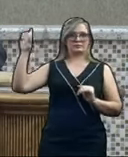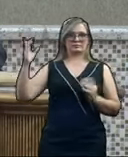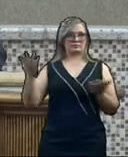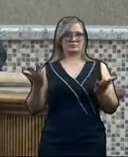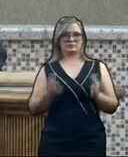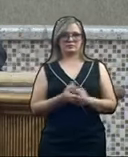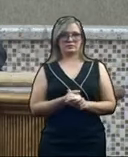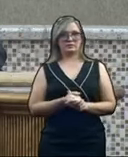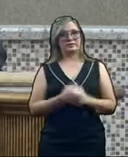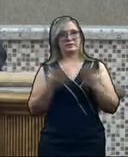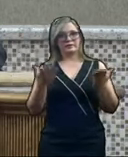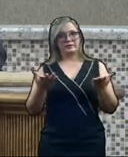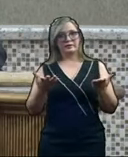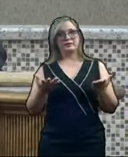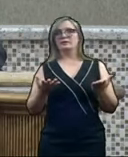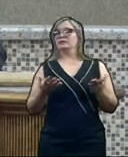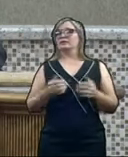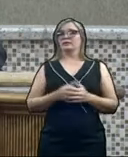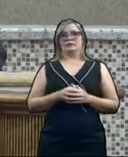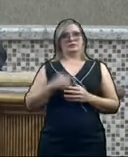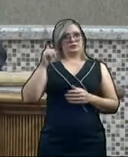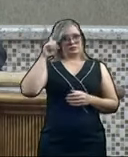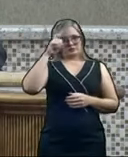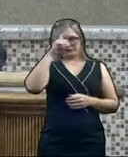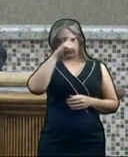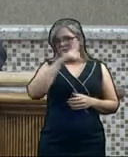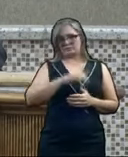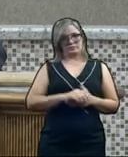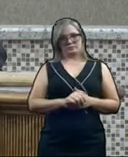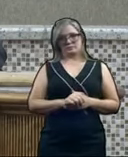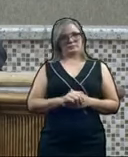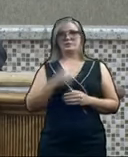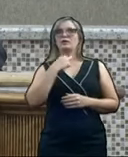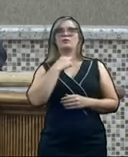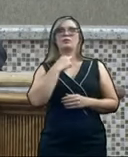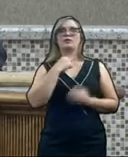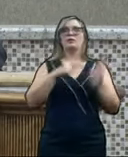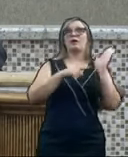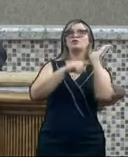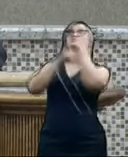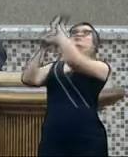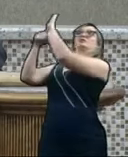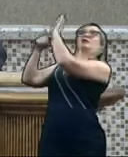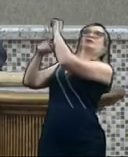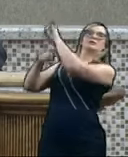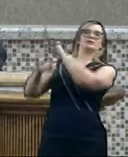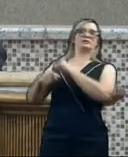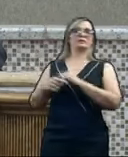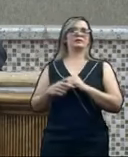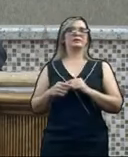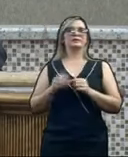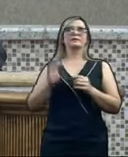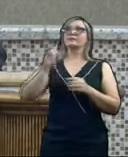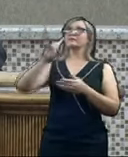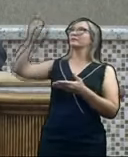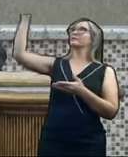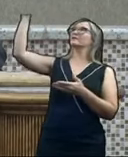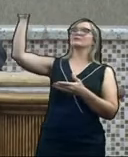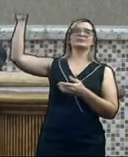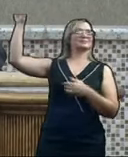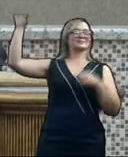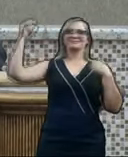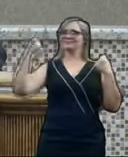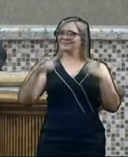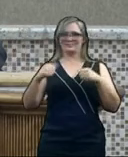que nós também queremos dar o inteirinha para Deus e a Bíblia sempre relata que